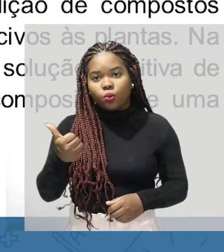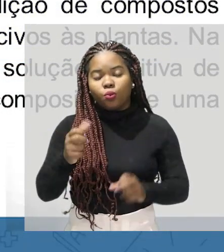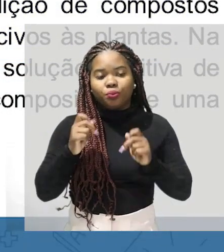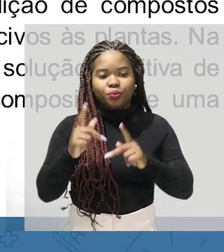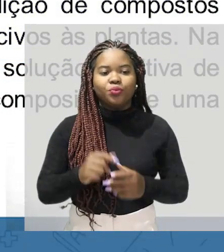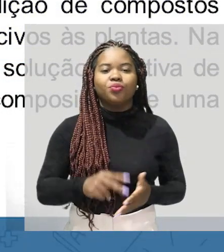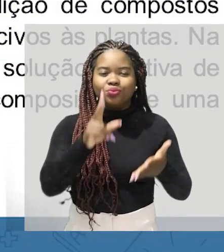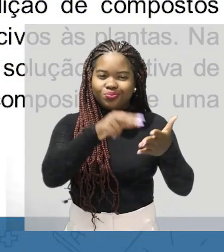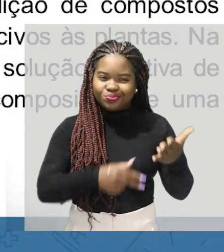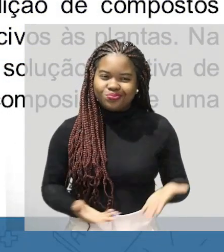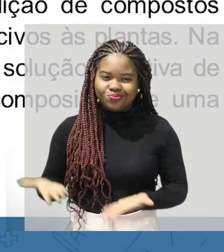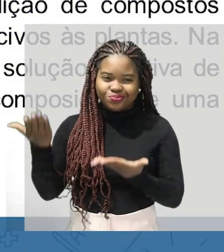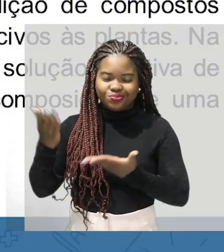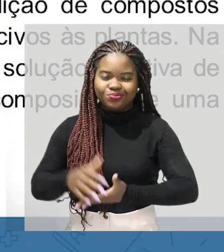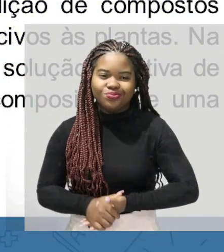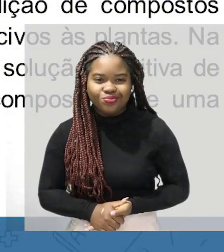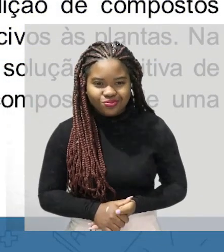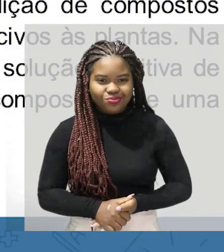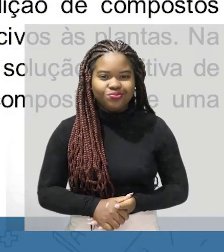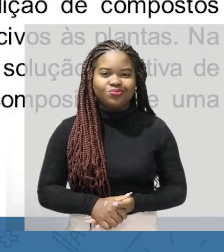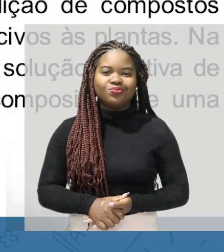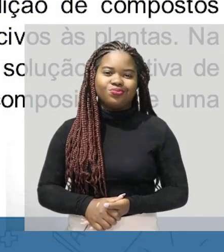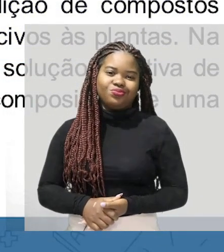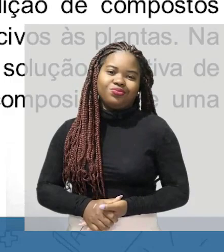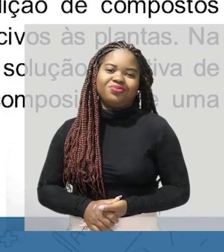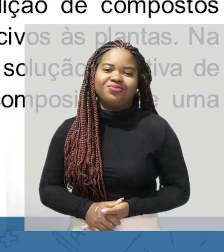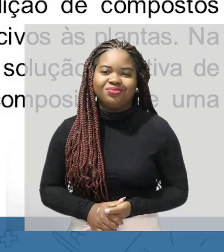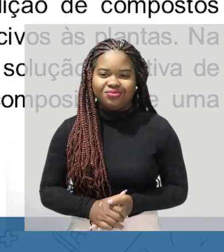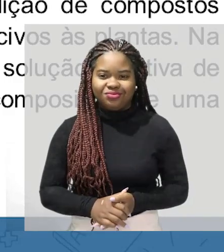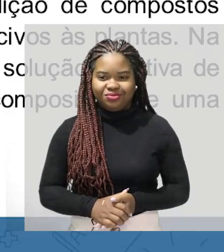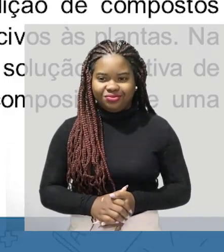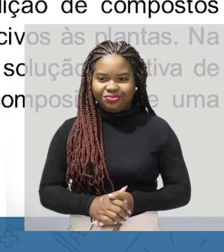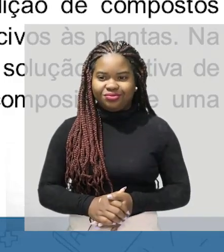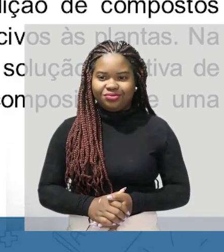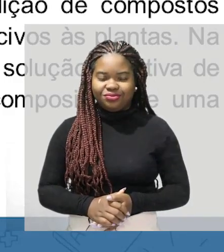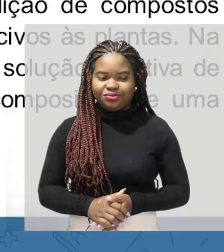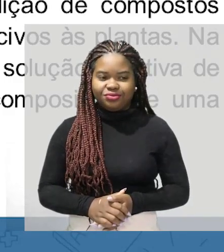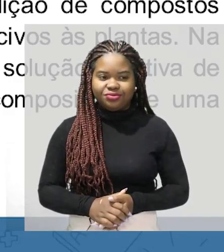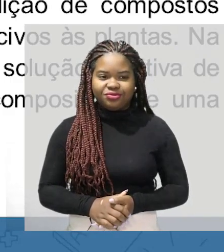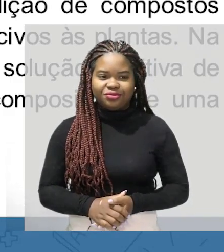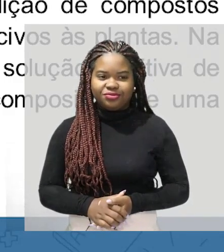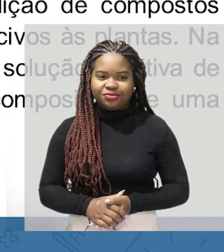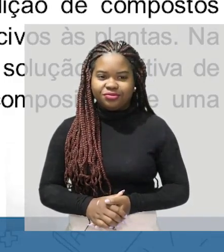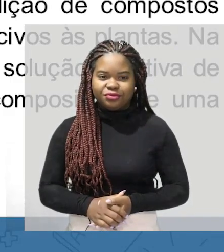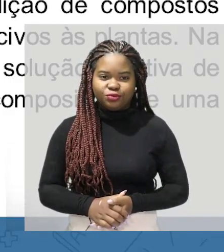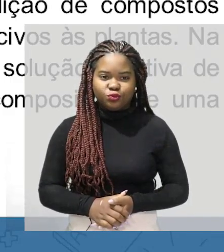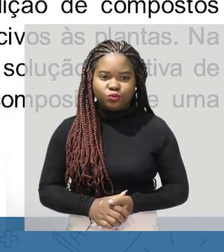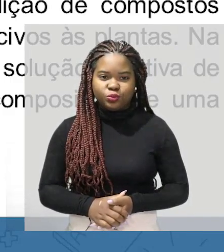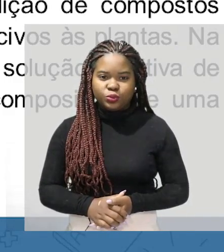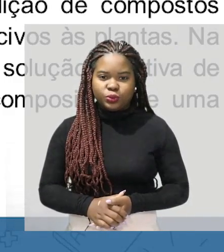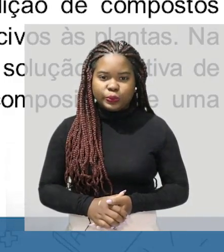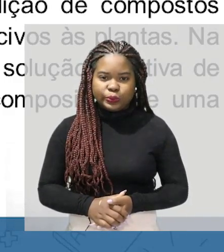cultivo por hidroponia, são utilizadas soluções nutritivas contendo